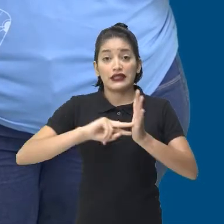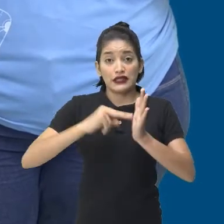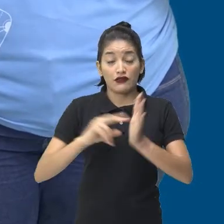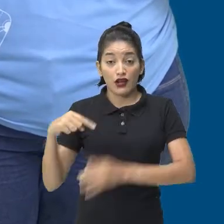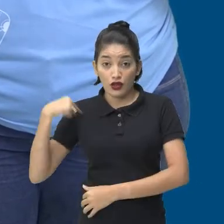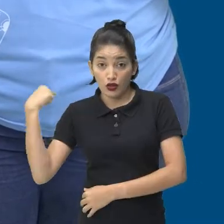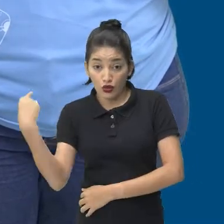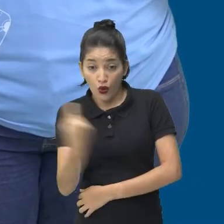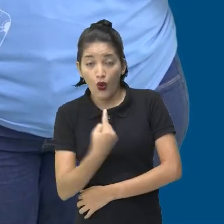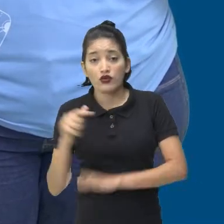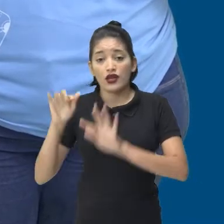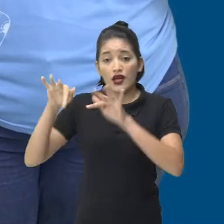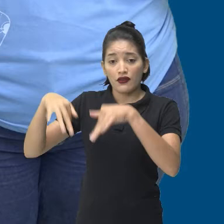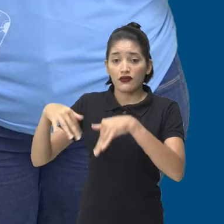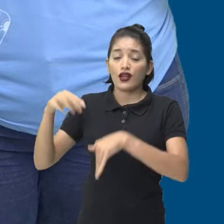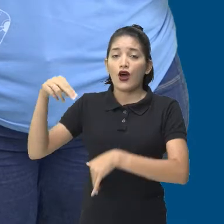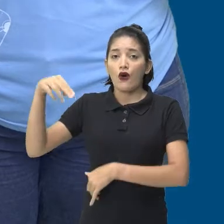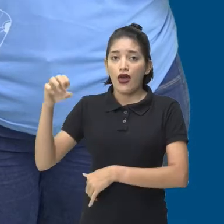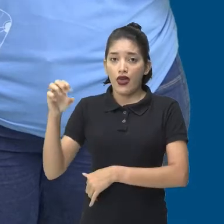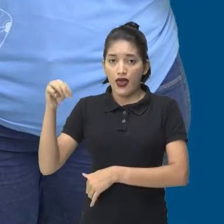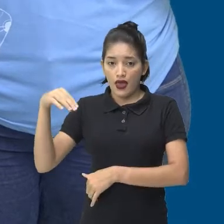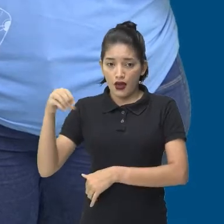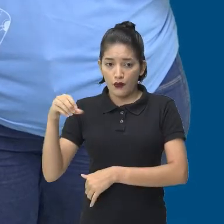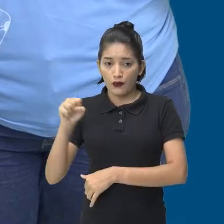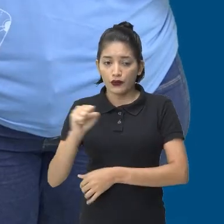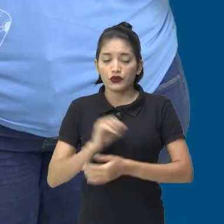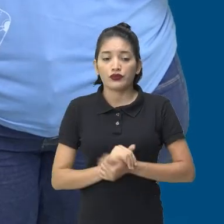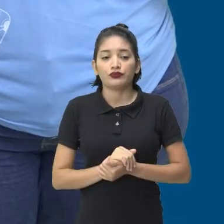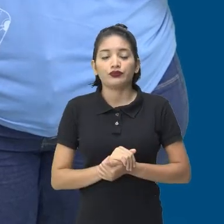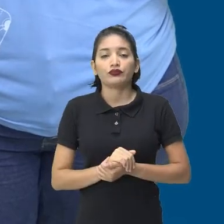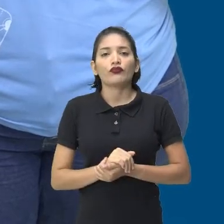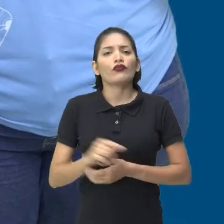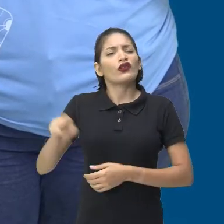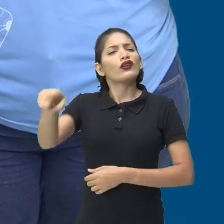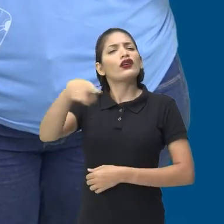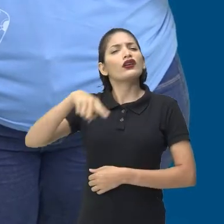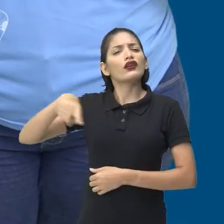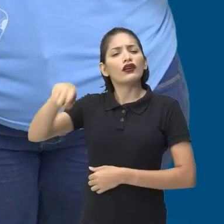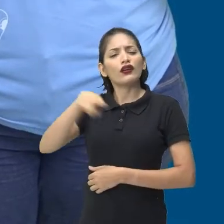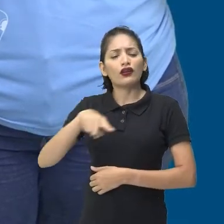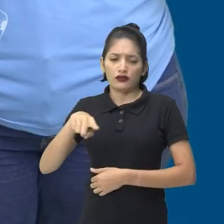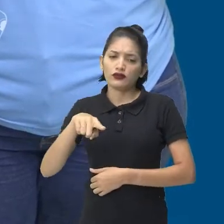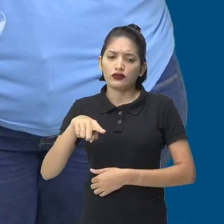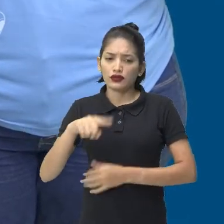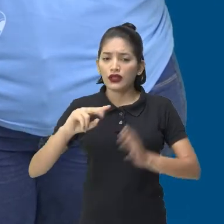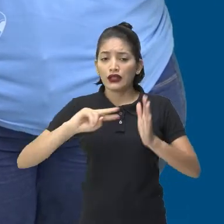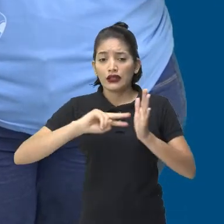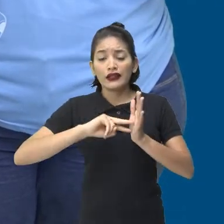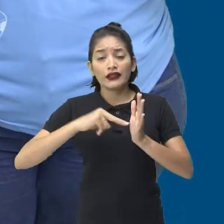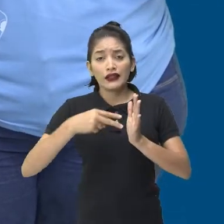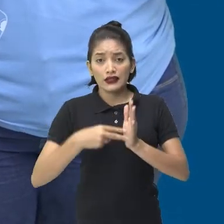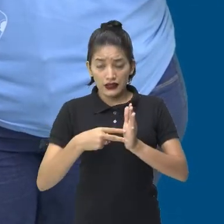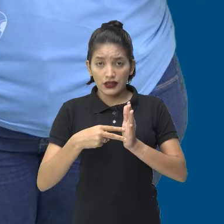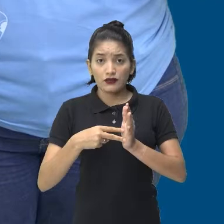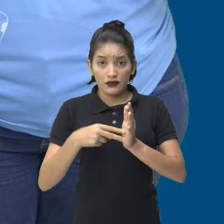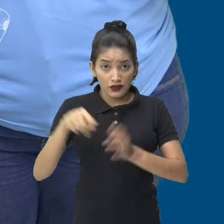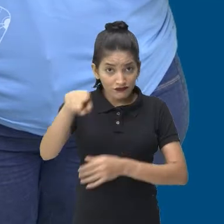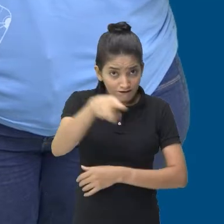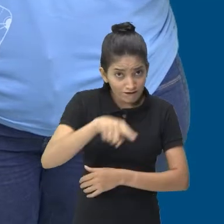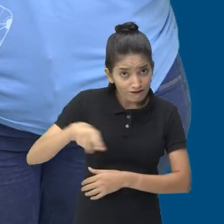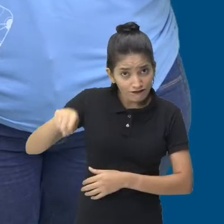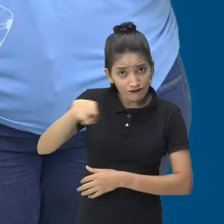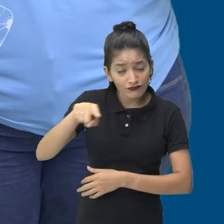Utilizaremos a terminação hemos. Vosotros ou vosotras significa vós, ou podemos traduzir como